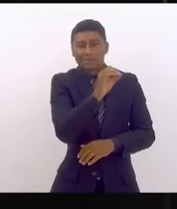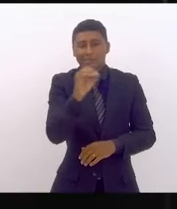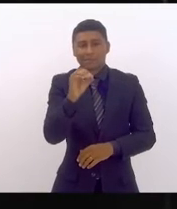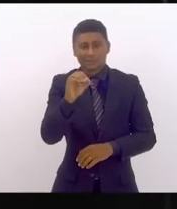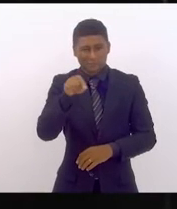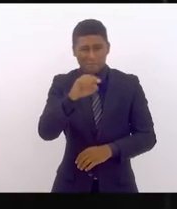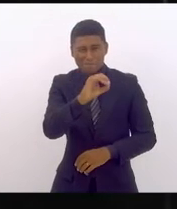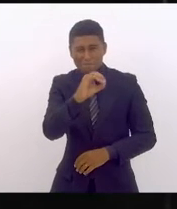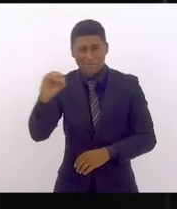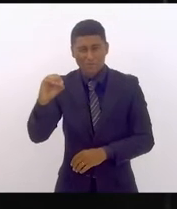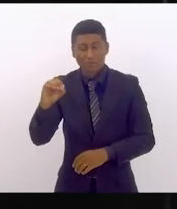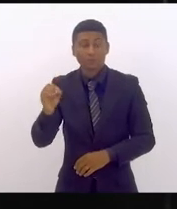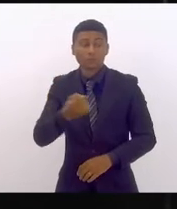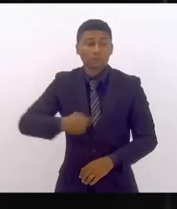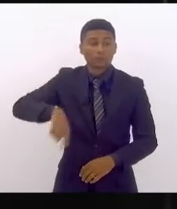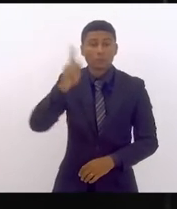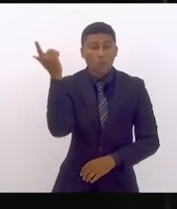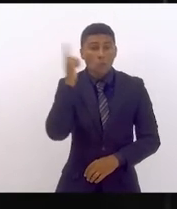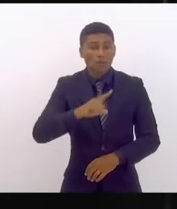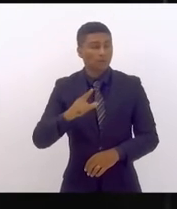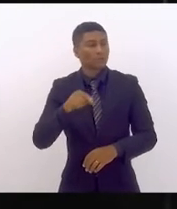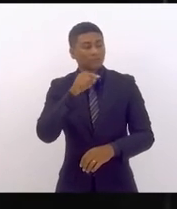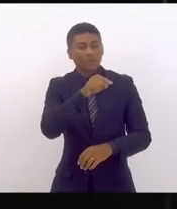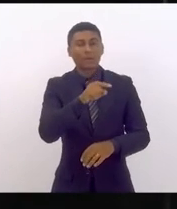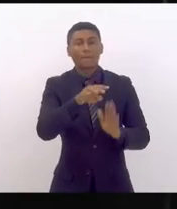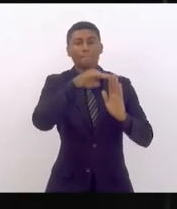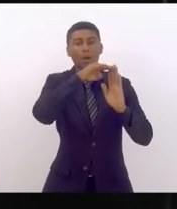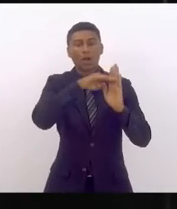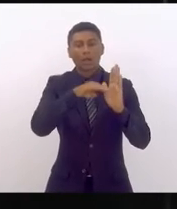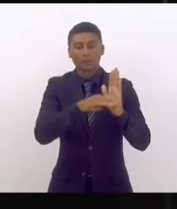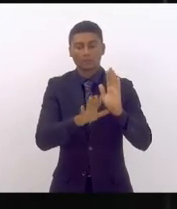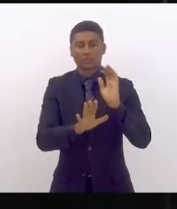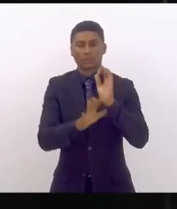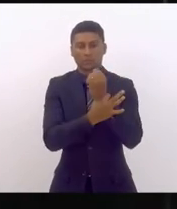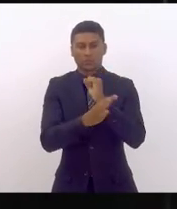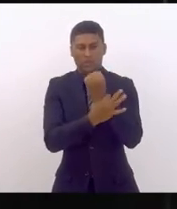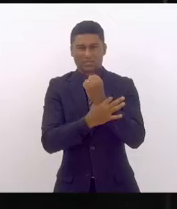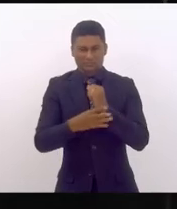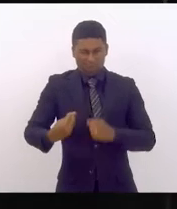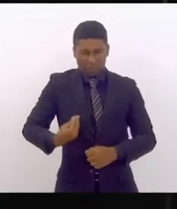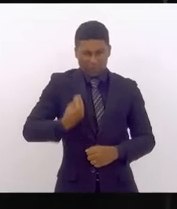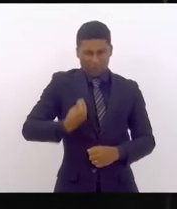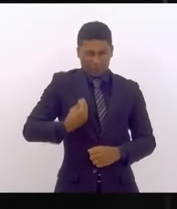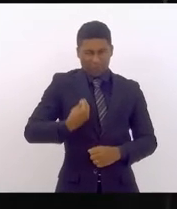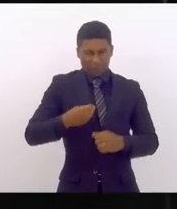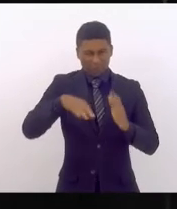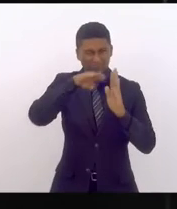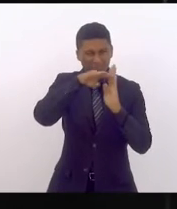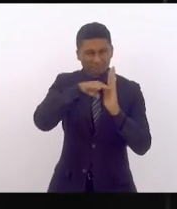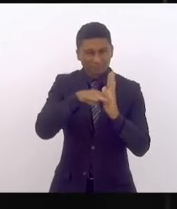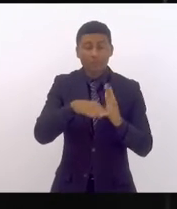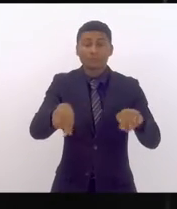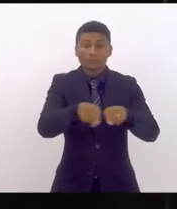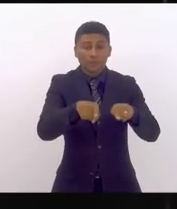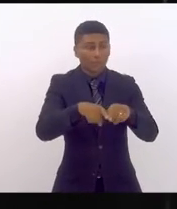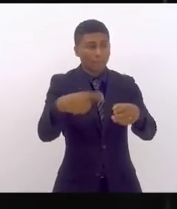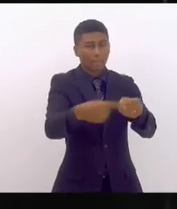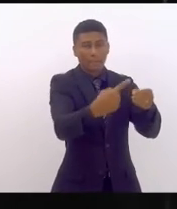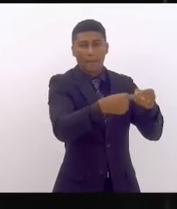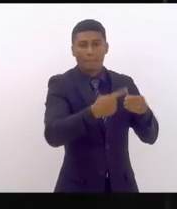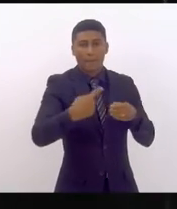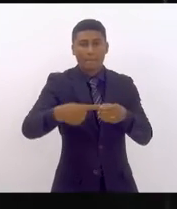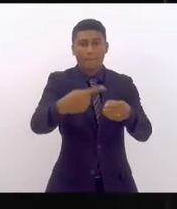levar o segurança presente para São João de Meriti e todos os outros municípios ao redor de São João de Meriti